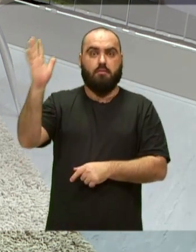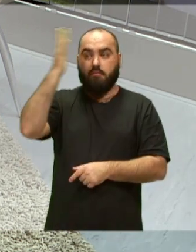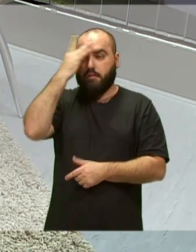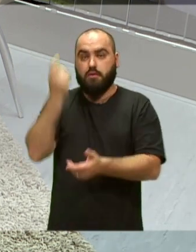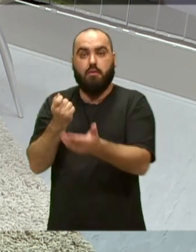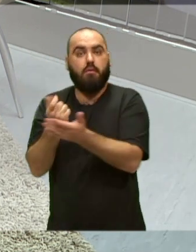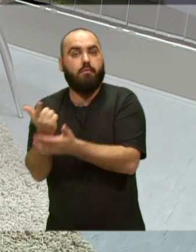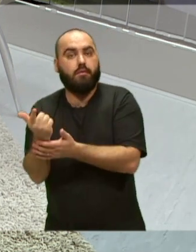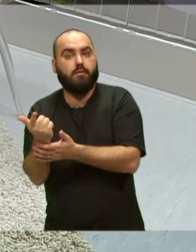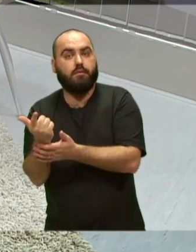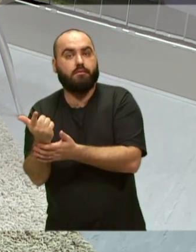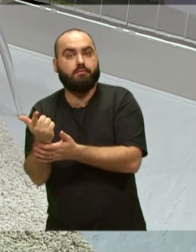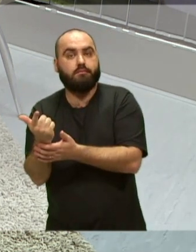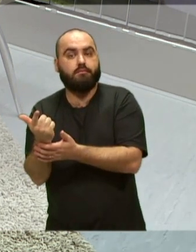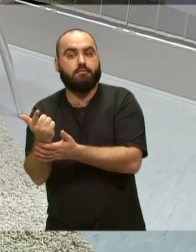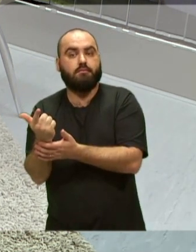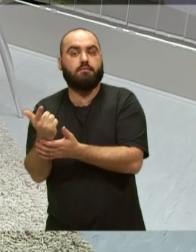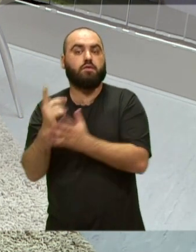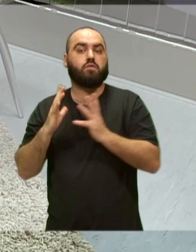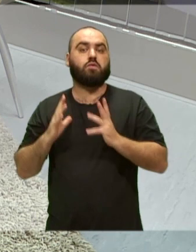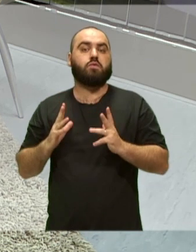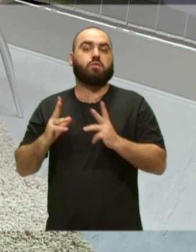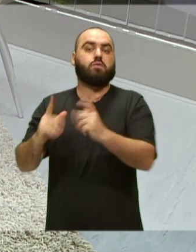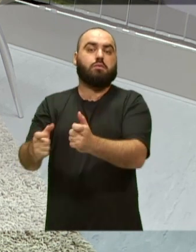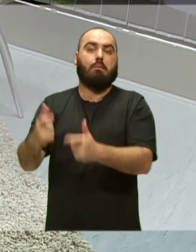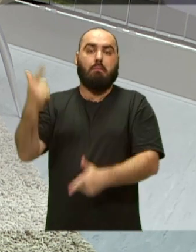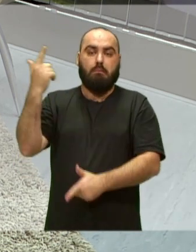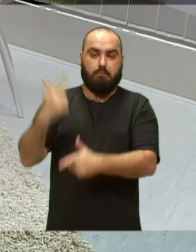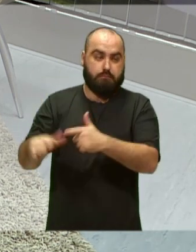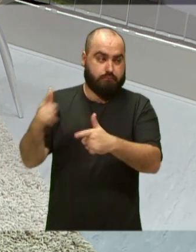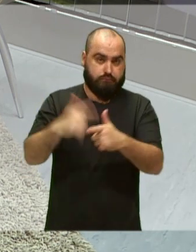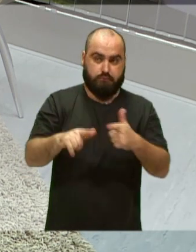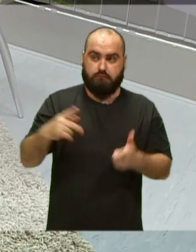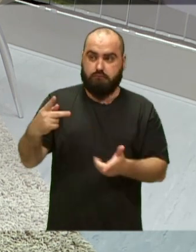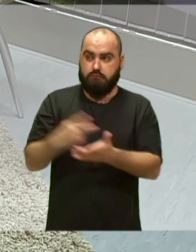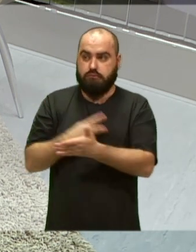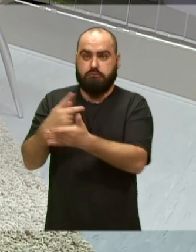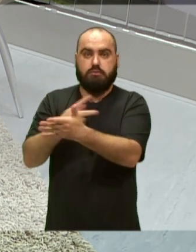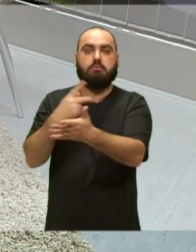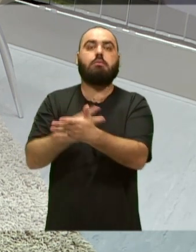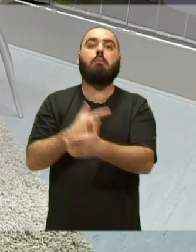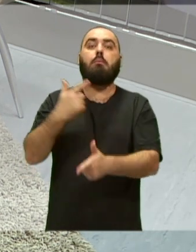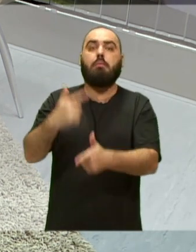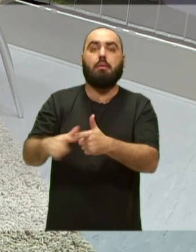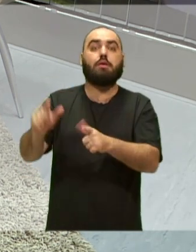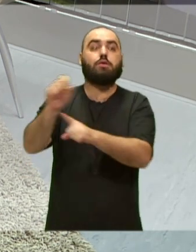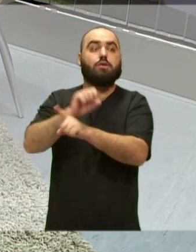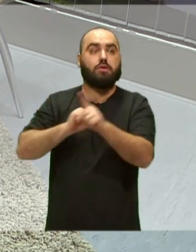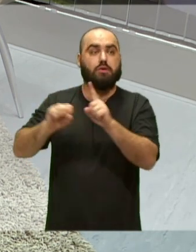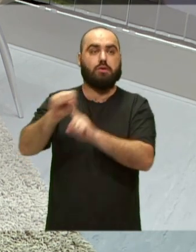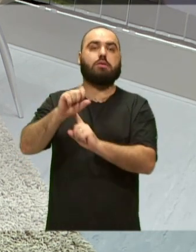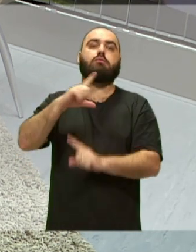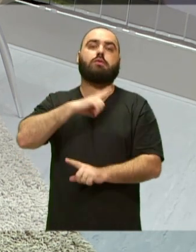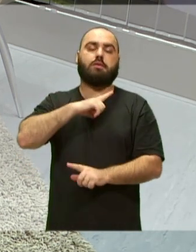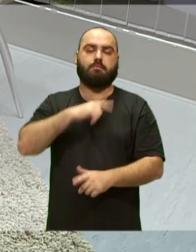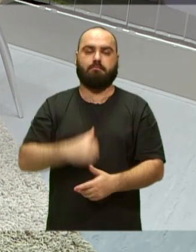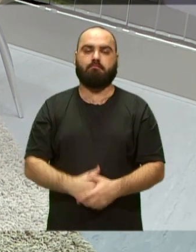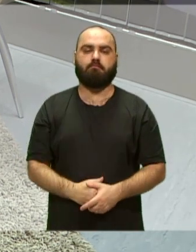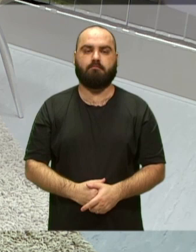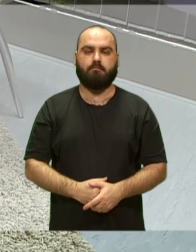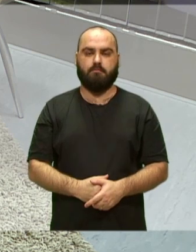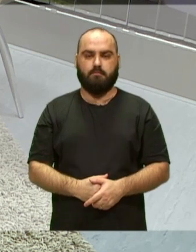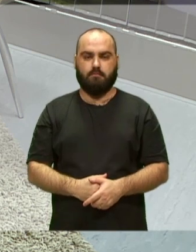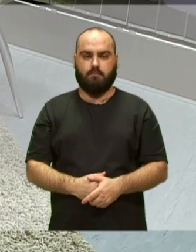e compra E aí vê aquela coisa tudo enjambrado tudo errado trazendo problema social uma outra